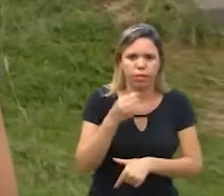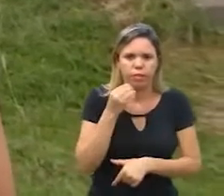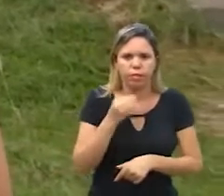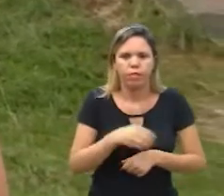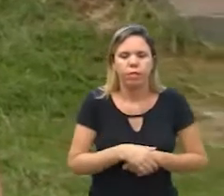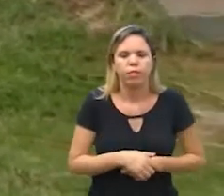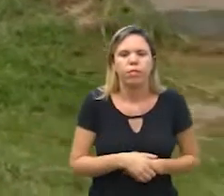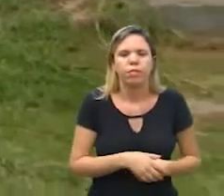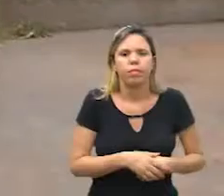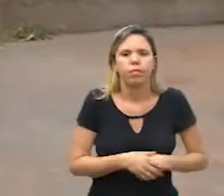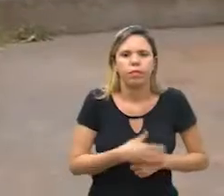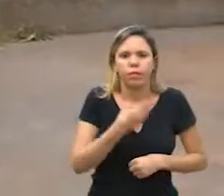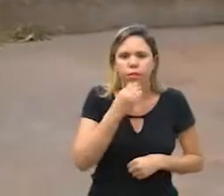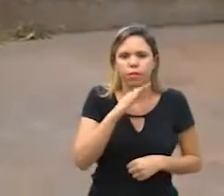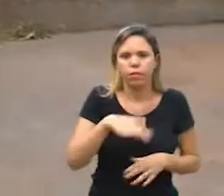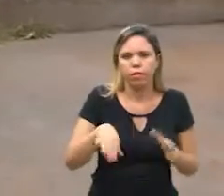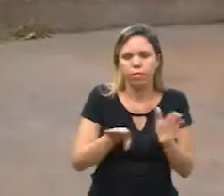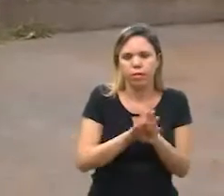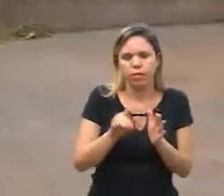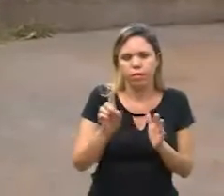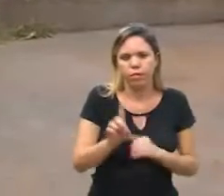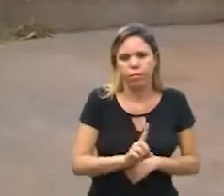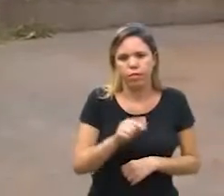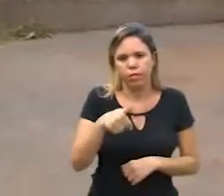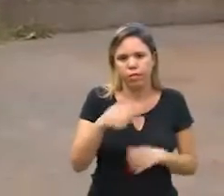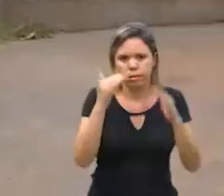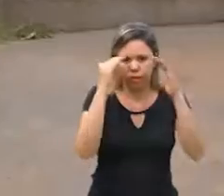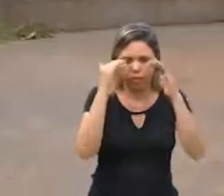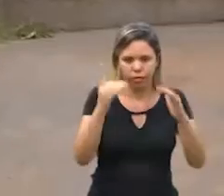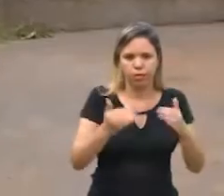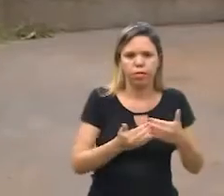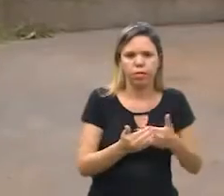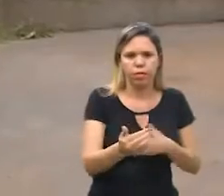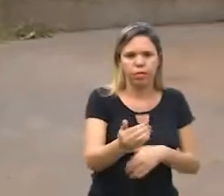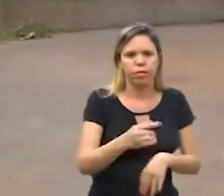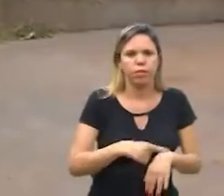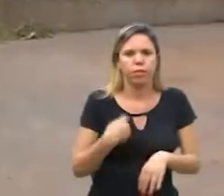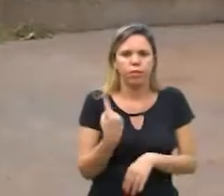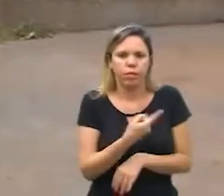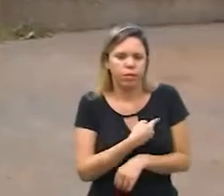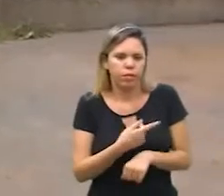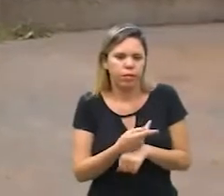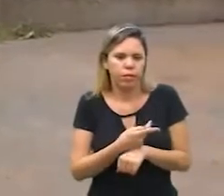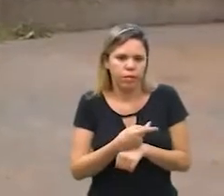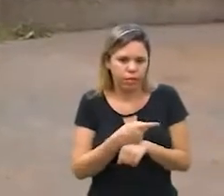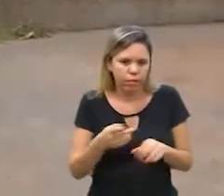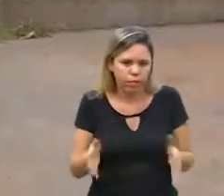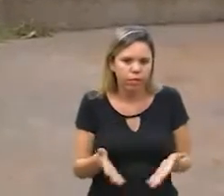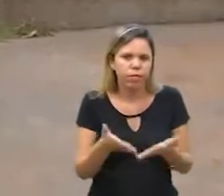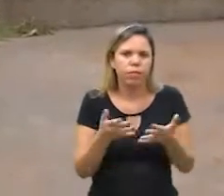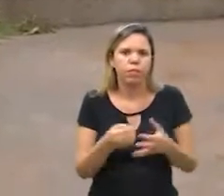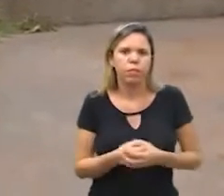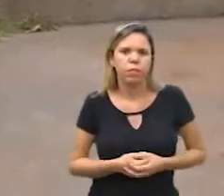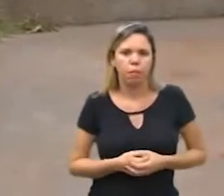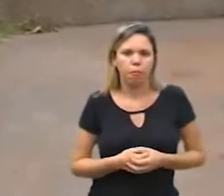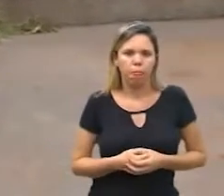no mercado de trabalho. Os meninos, quando chegam aqui para cumprir a medida, né, a gente procura incentivá-los, quando